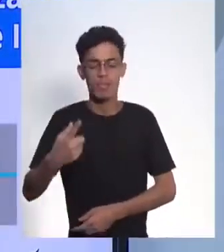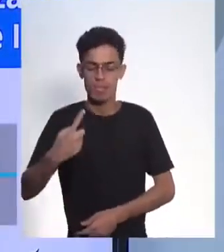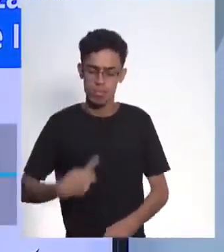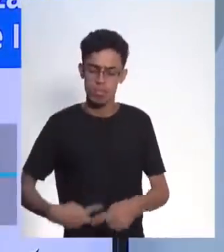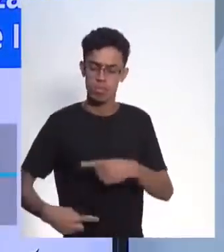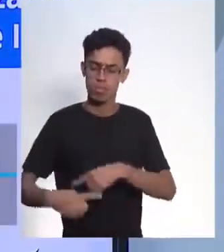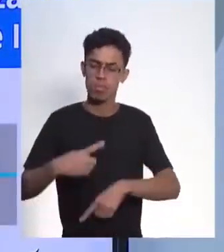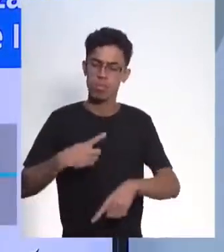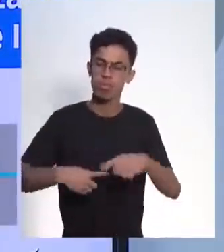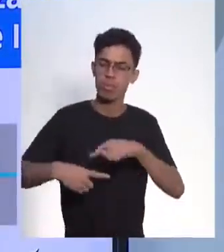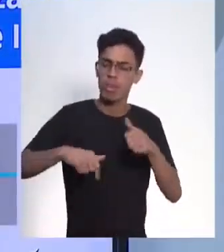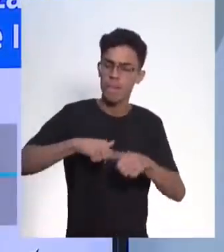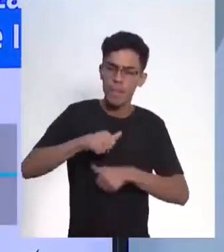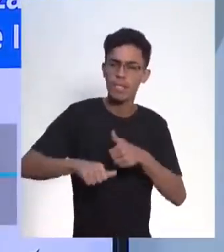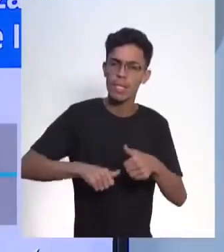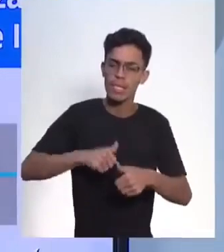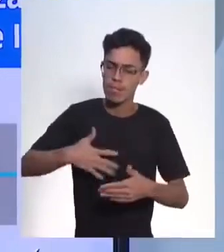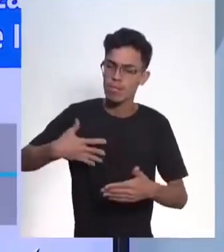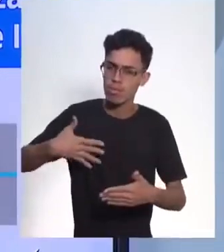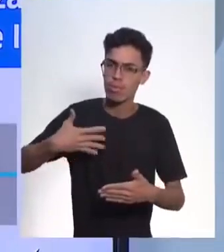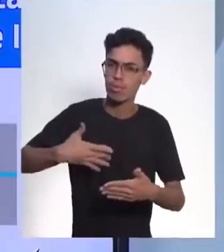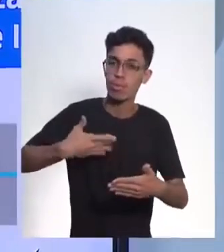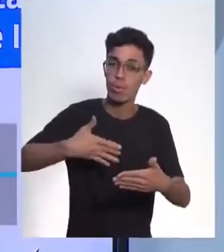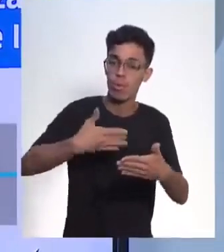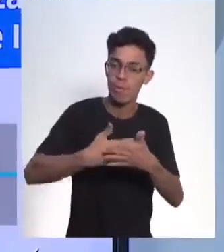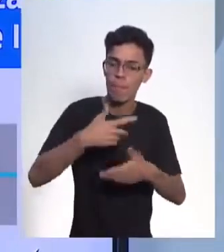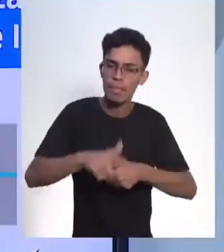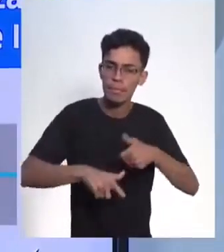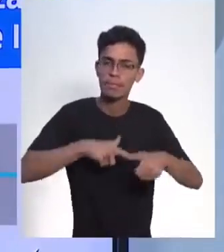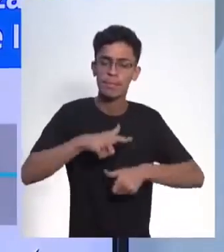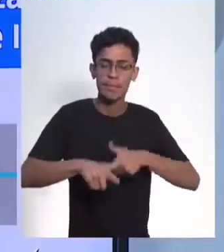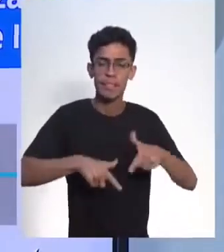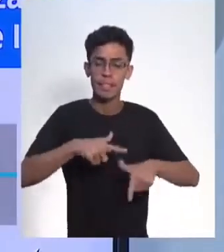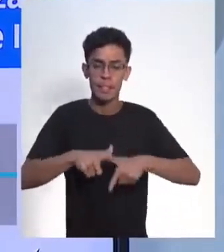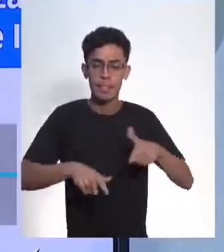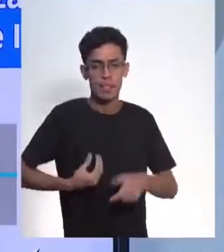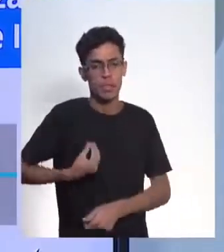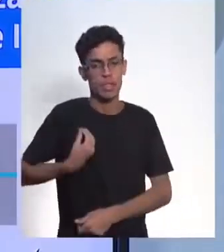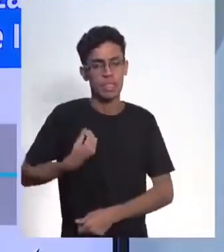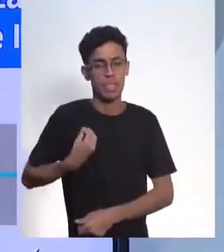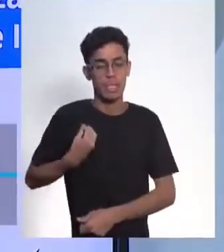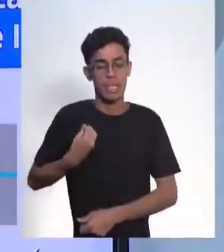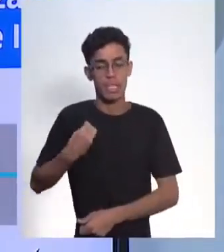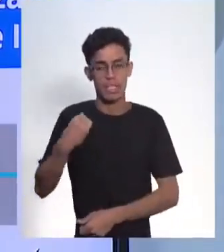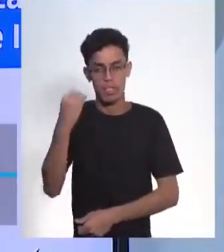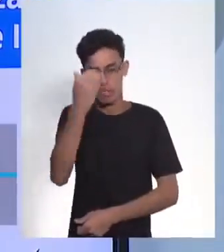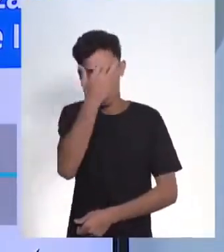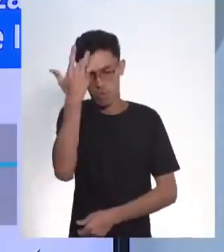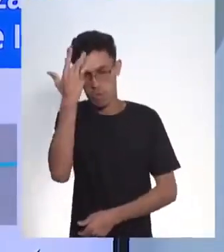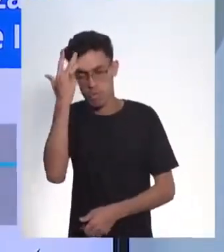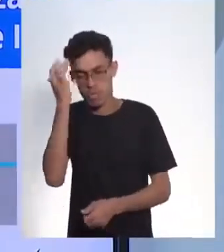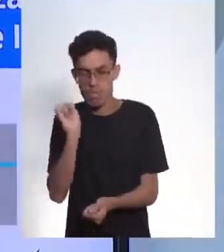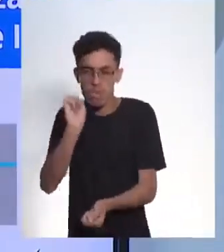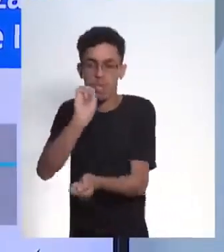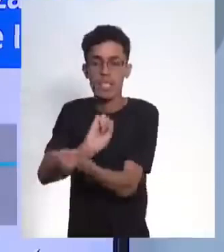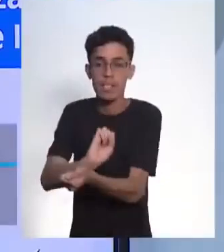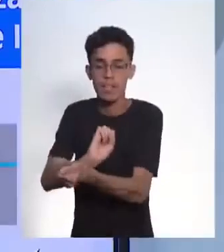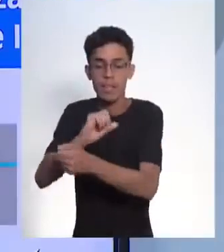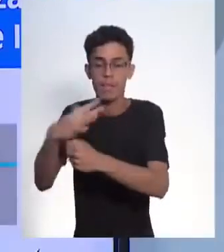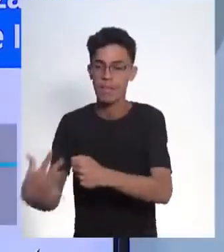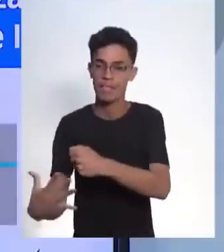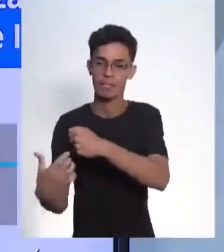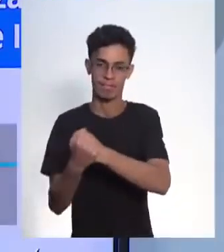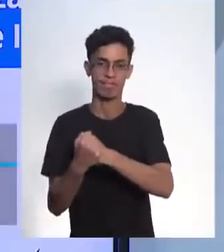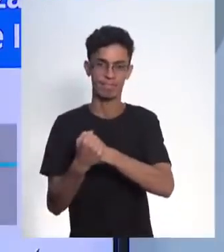reinvenção. Nós iremos continuar, então, trabalhando a vida dos escravizados na América Portuguesa. E aí eu já vou pedir para a